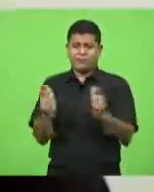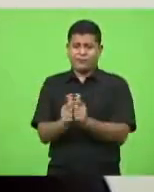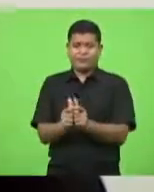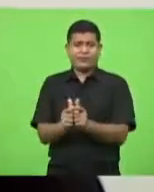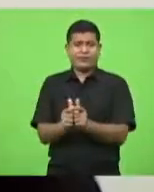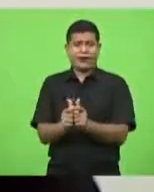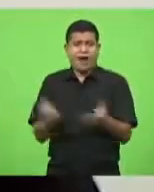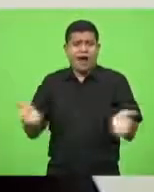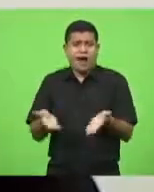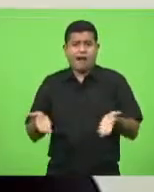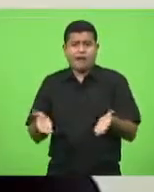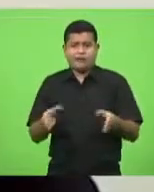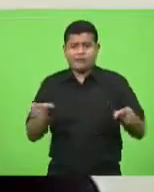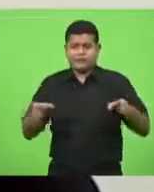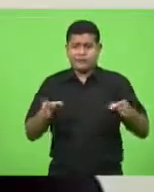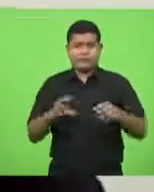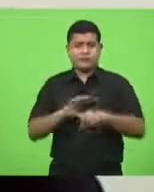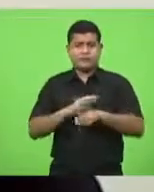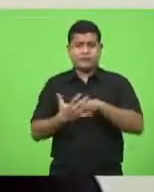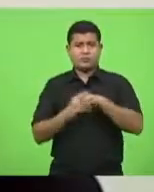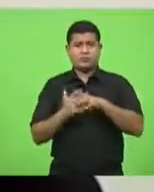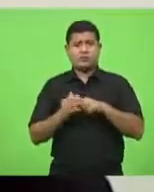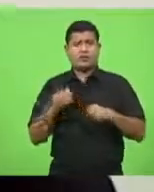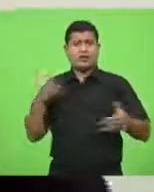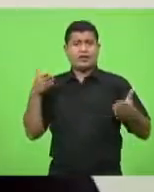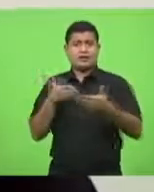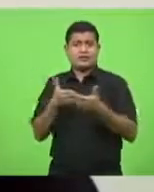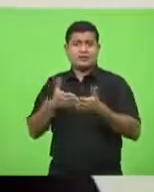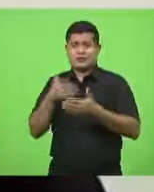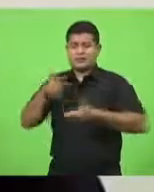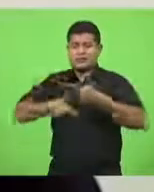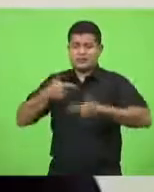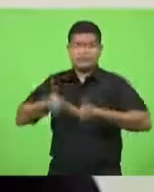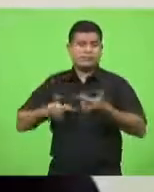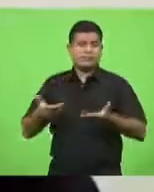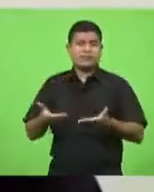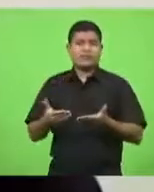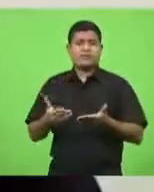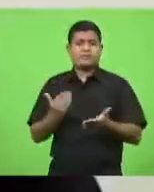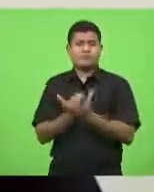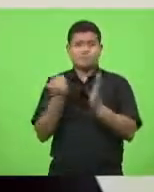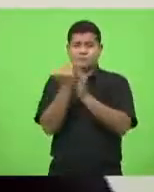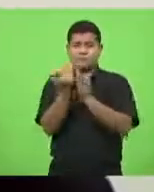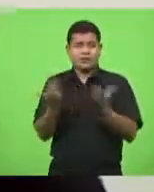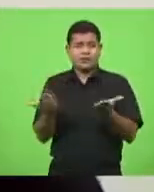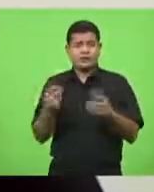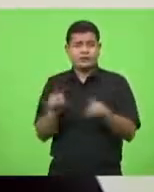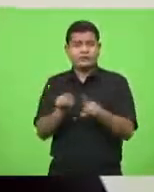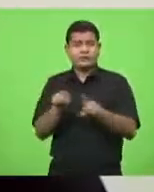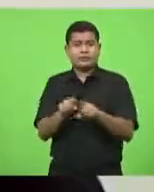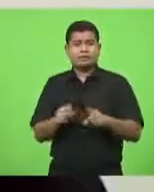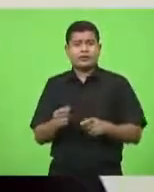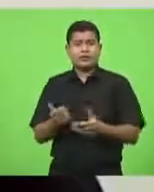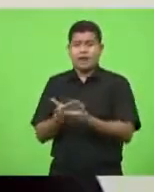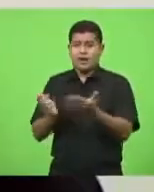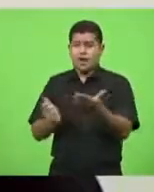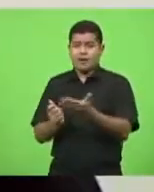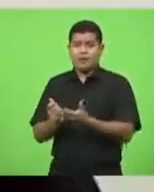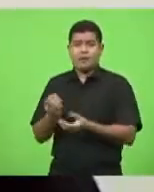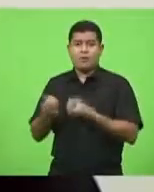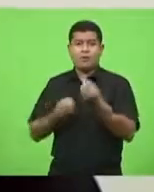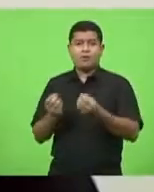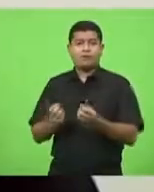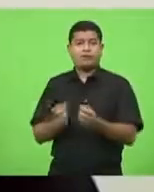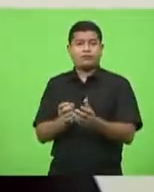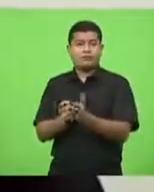pandemia, aumentam as restrições ao trabalho e aumentam os preços dos alimentos e dos